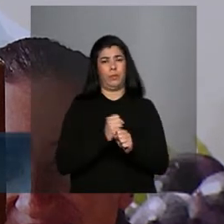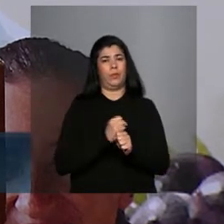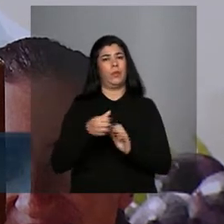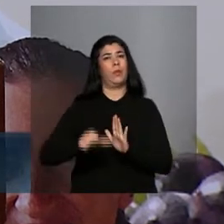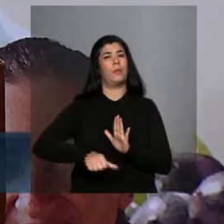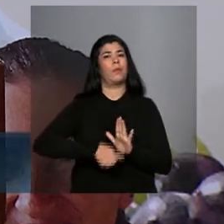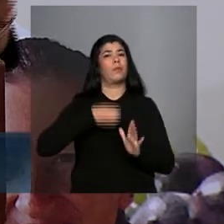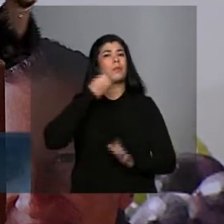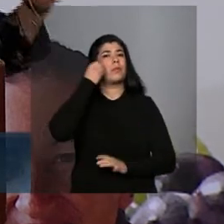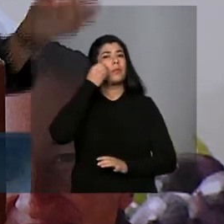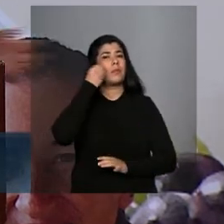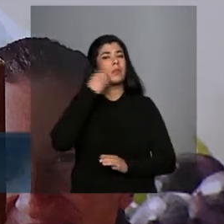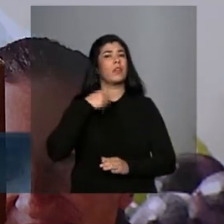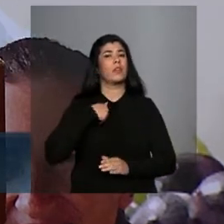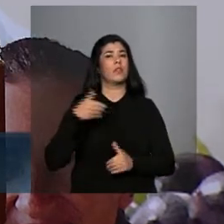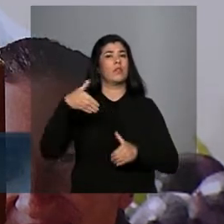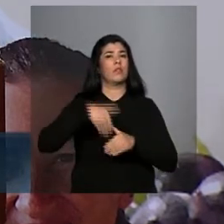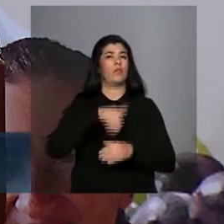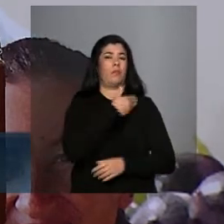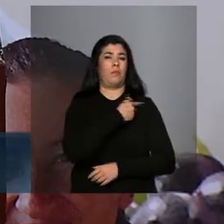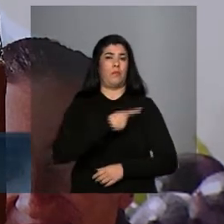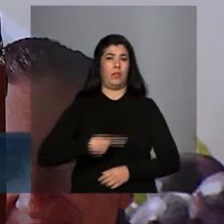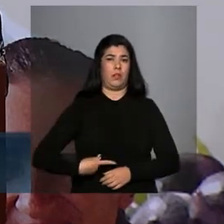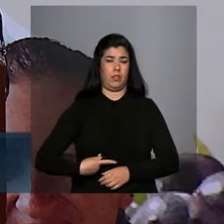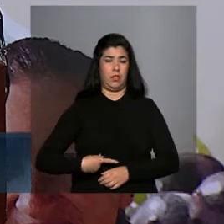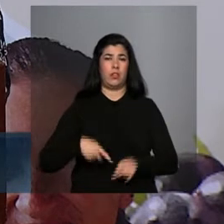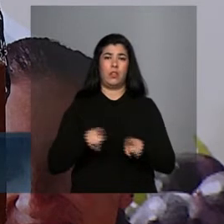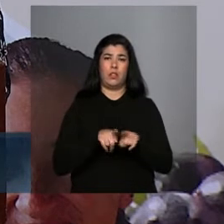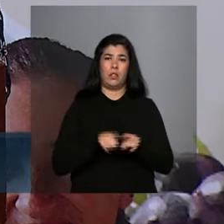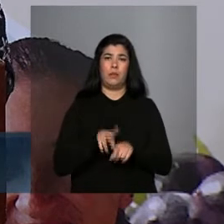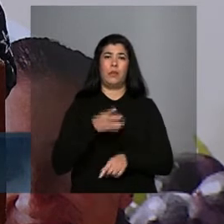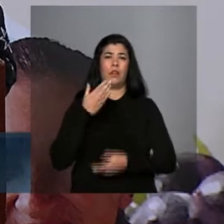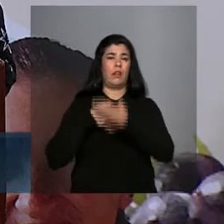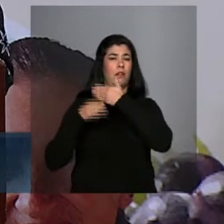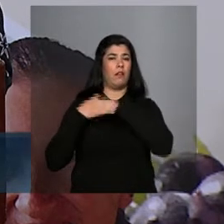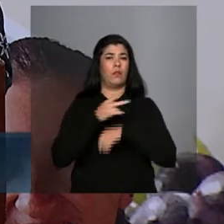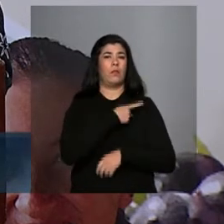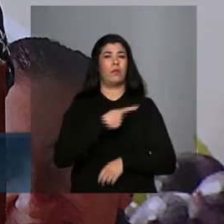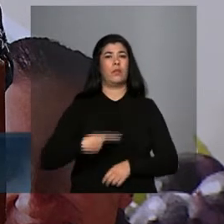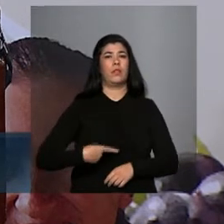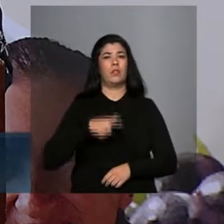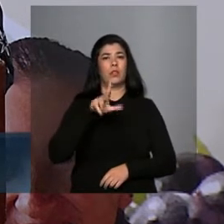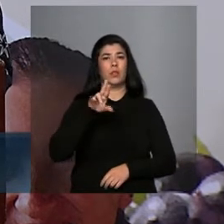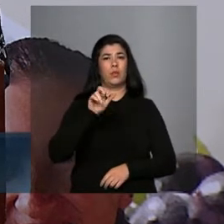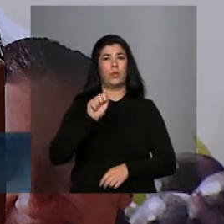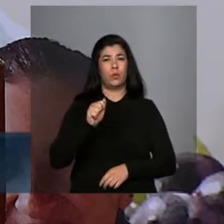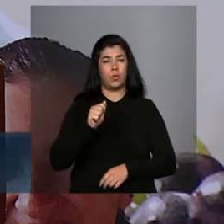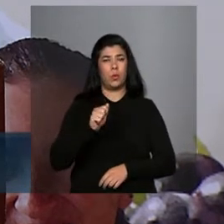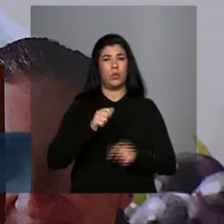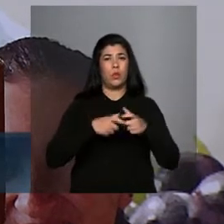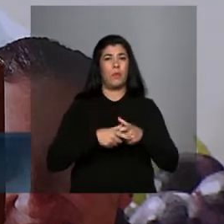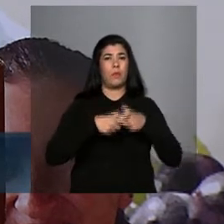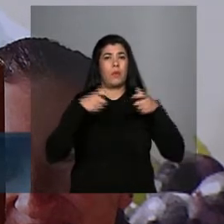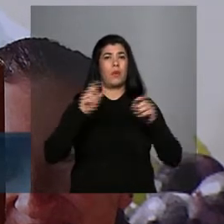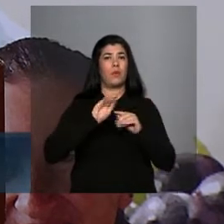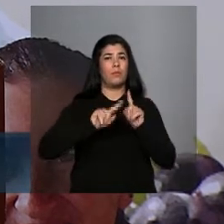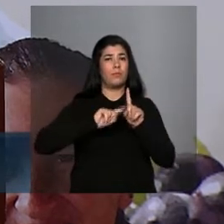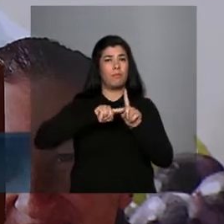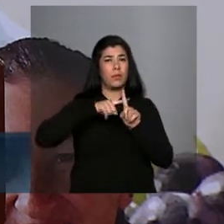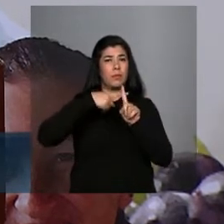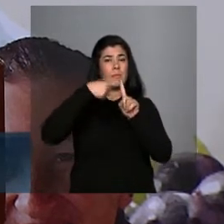primeiro mandato, no mandato do presidente Lula, nós ampliamos a oferta de crédito do